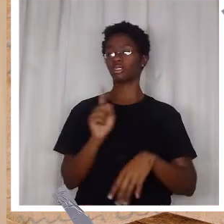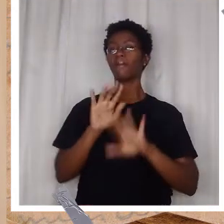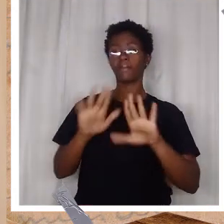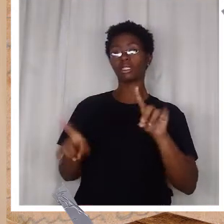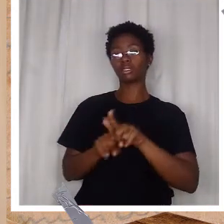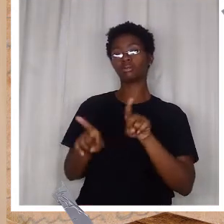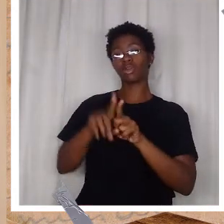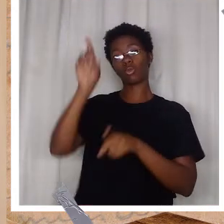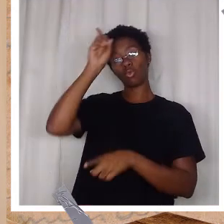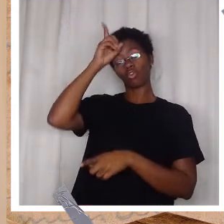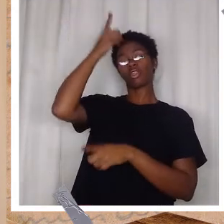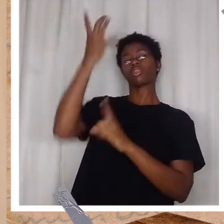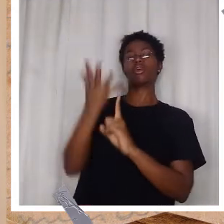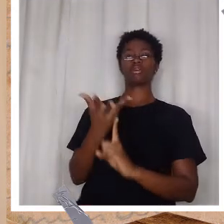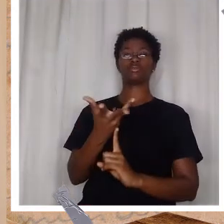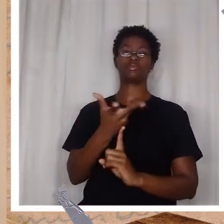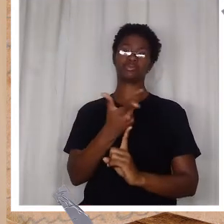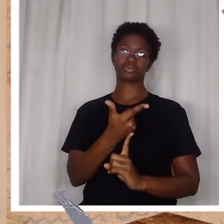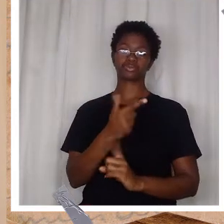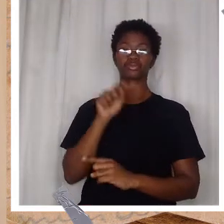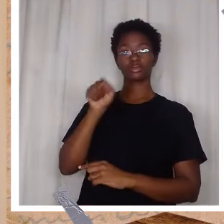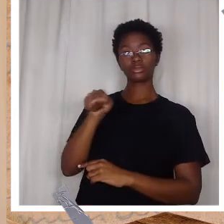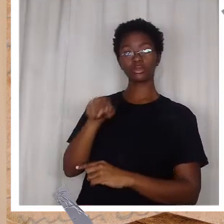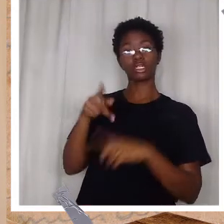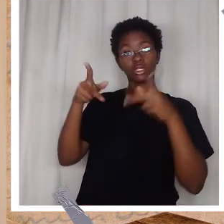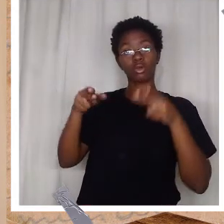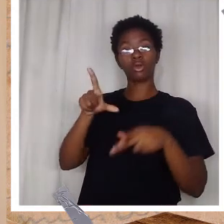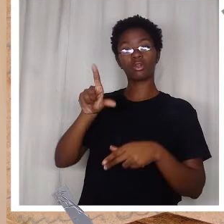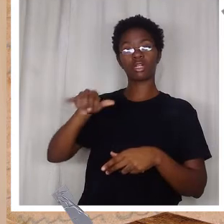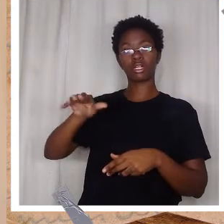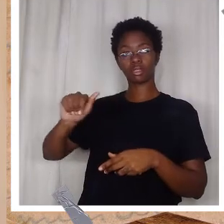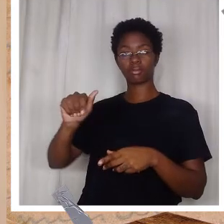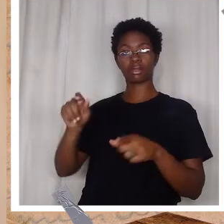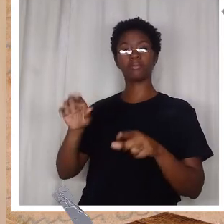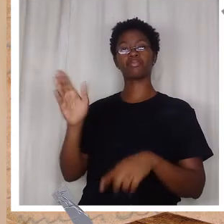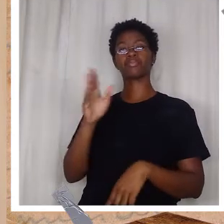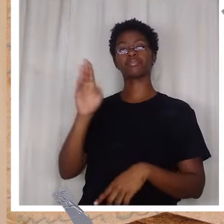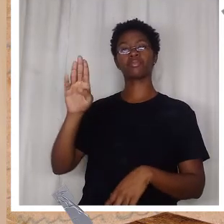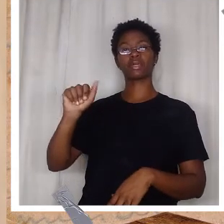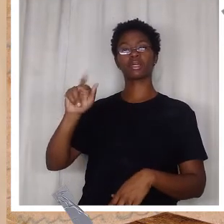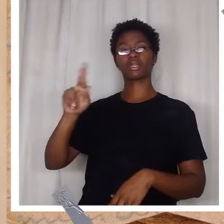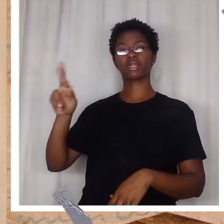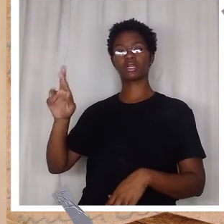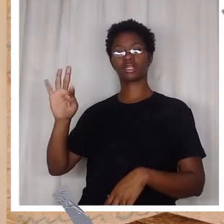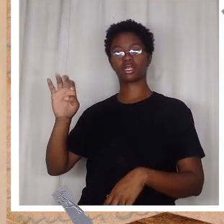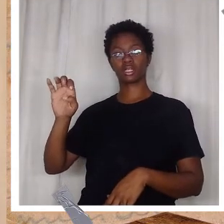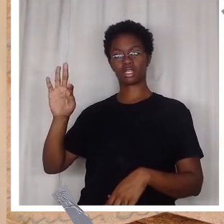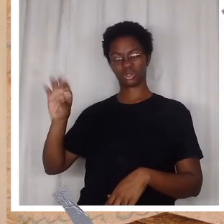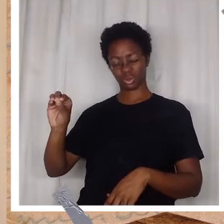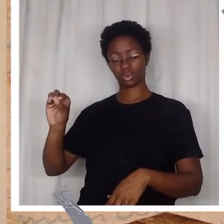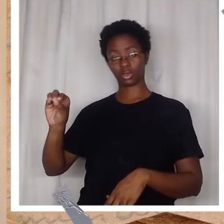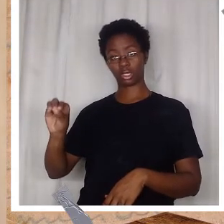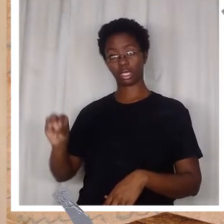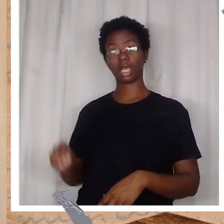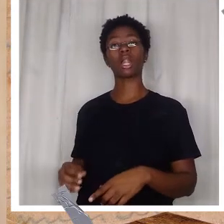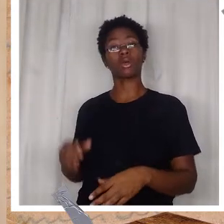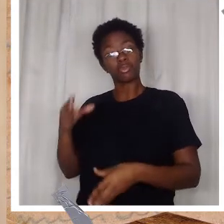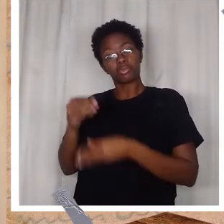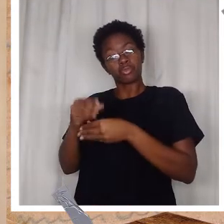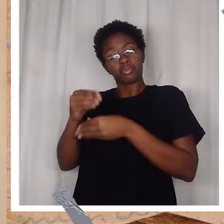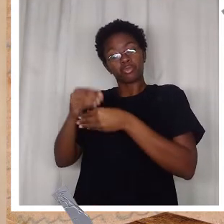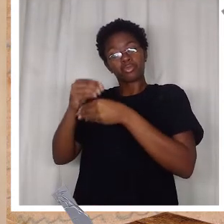também. E, no caso, como Lima Barreto, ela construiu o discurso, mas